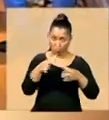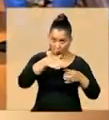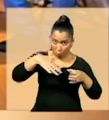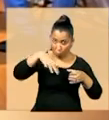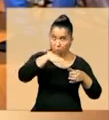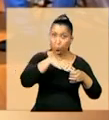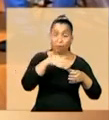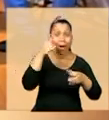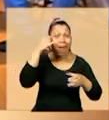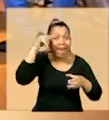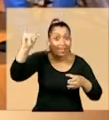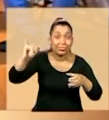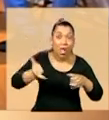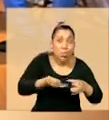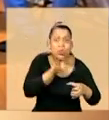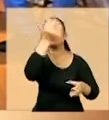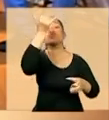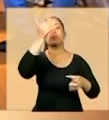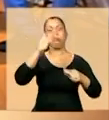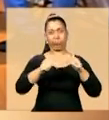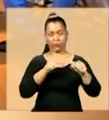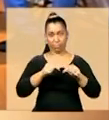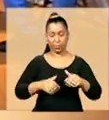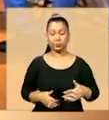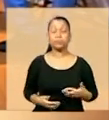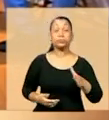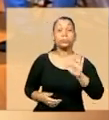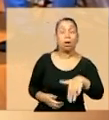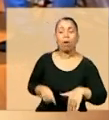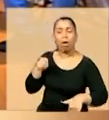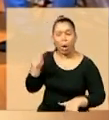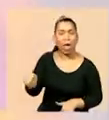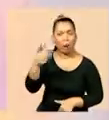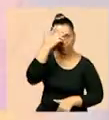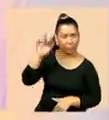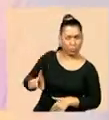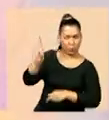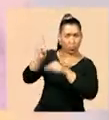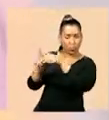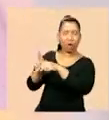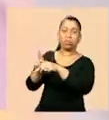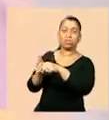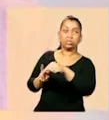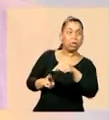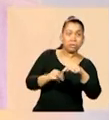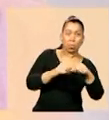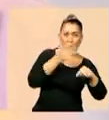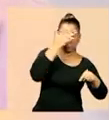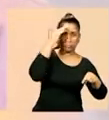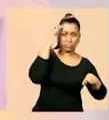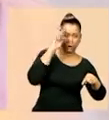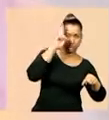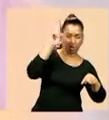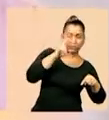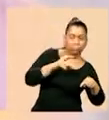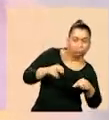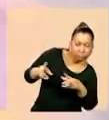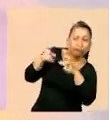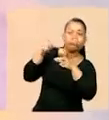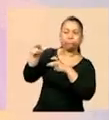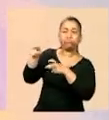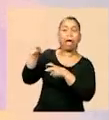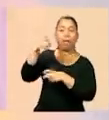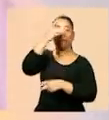comissão interna de prevenção de acidente do trabalho. Então, esse designado tem que ser identificado pelo empregador como um líder, uma